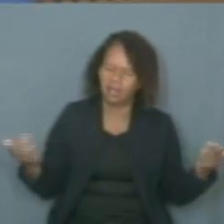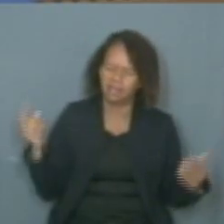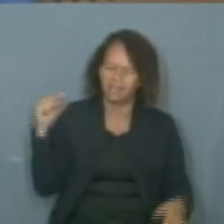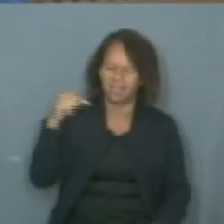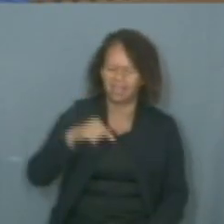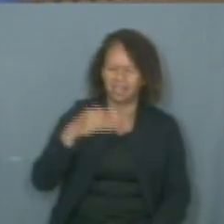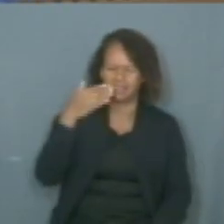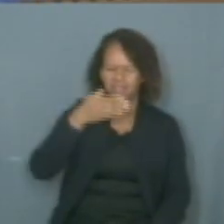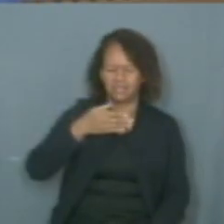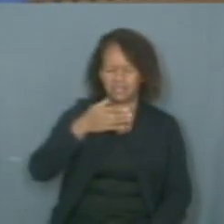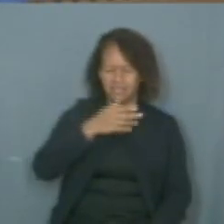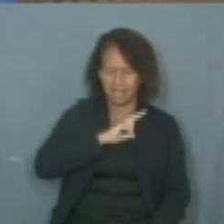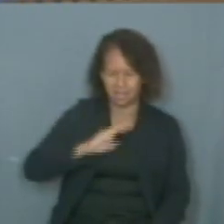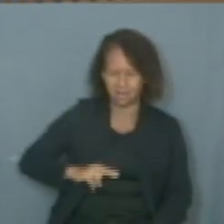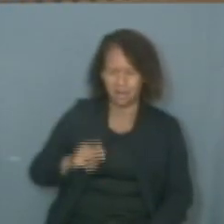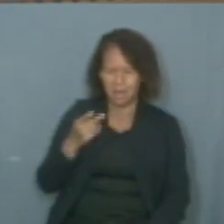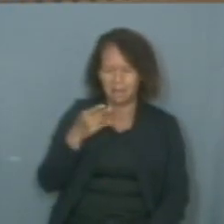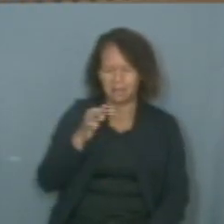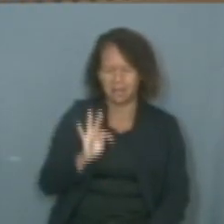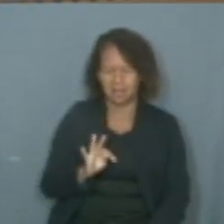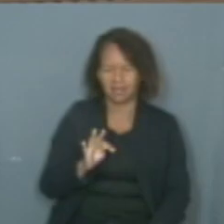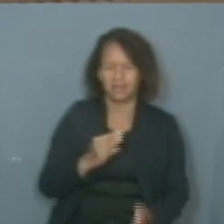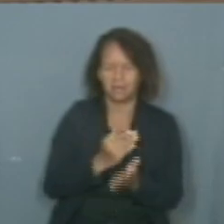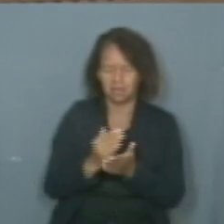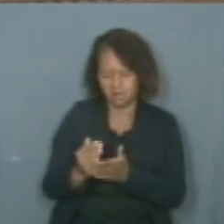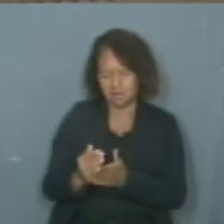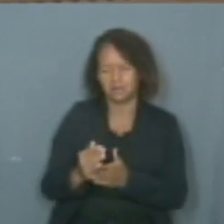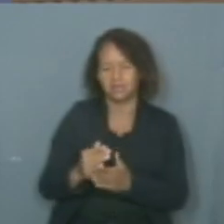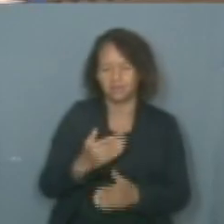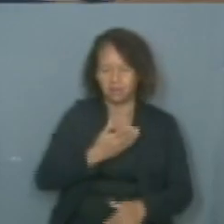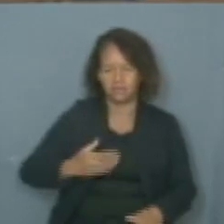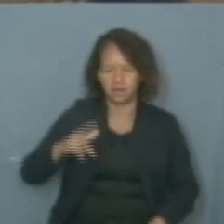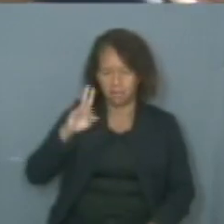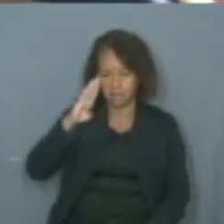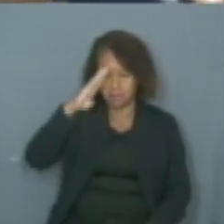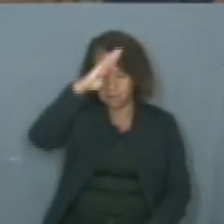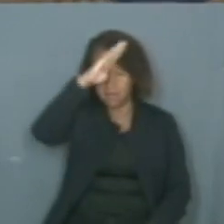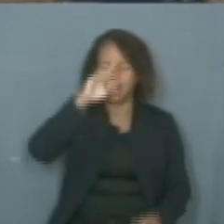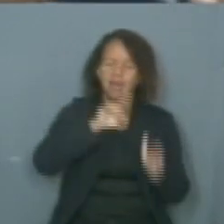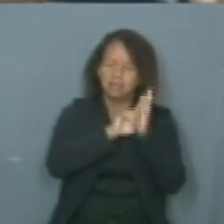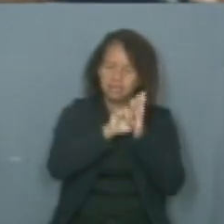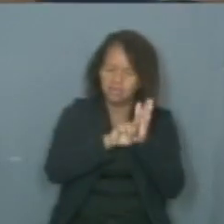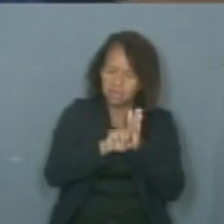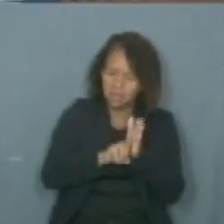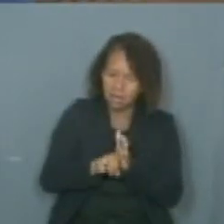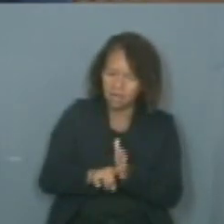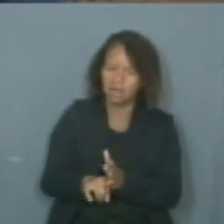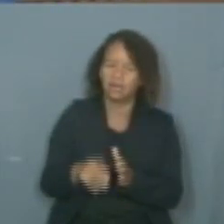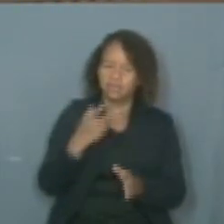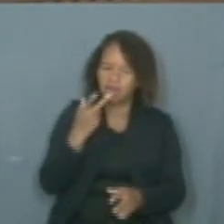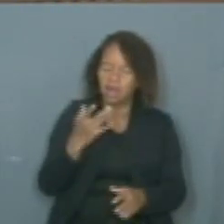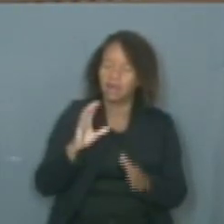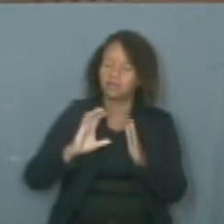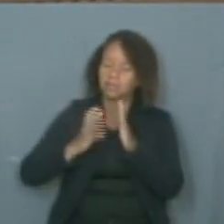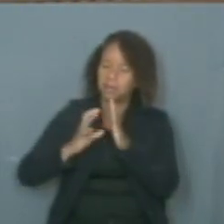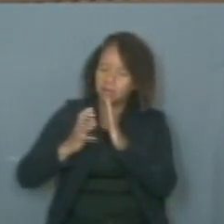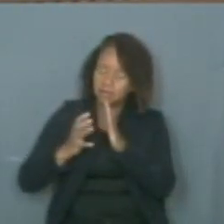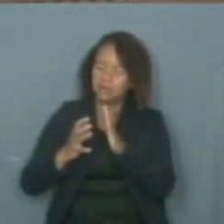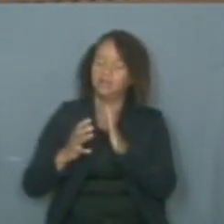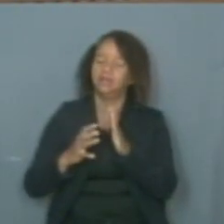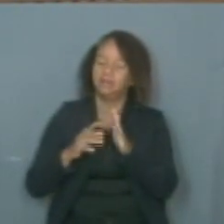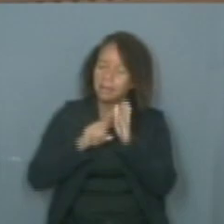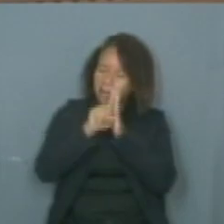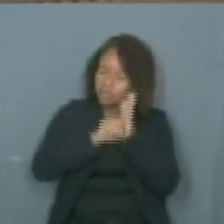aqui a vereadora do PT e fala que começou no governo Bolsonaro. Então vamos investigar, vereadora. Fale com seu partido